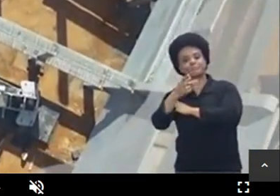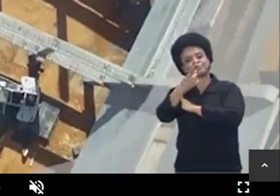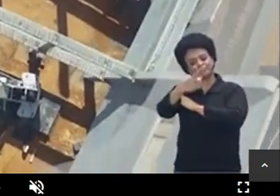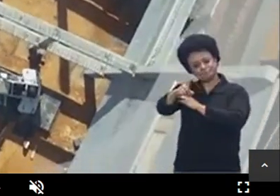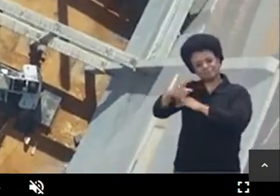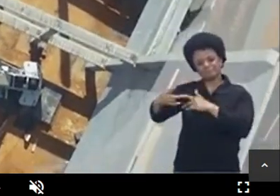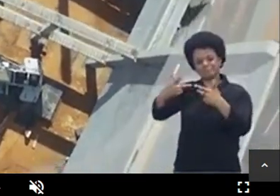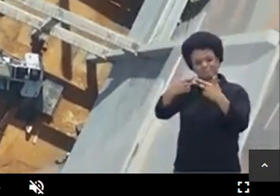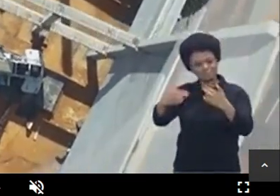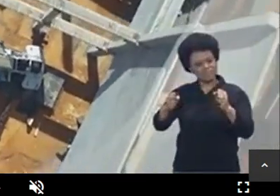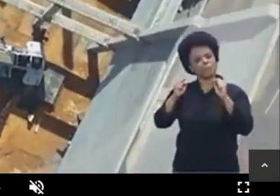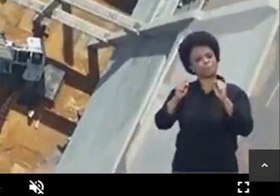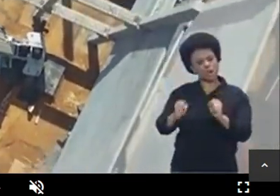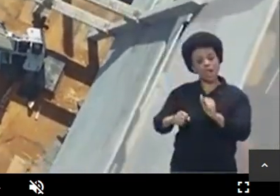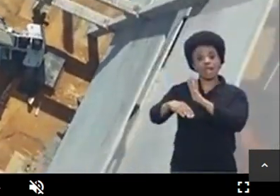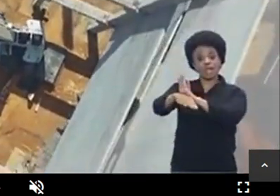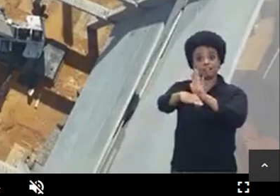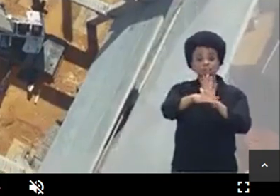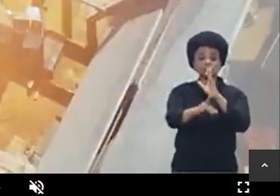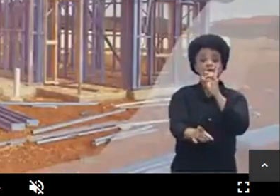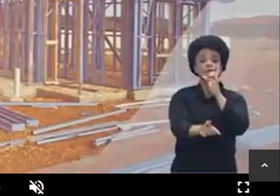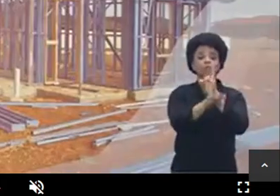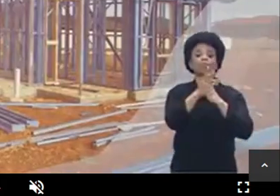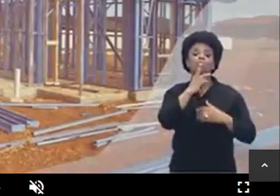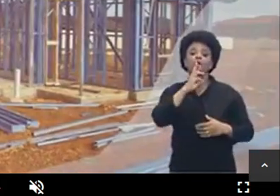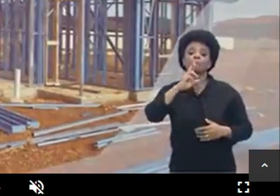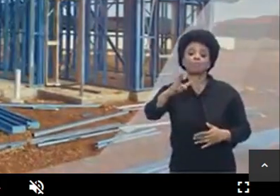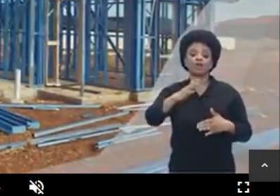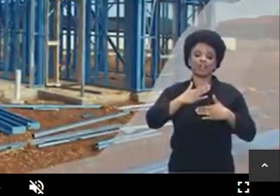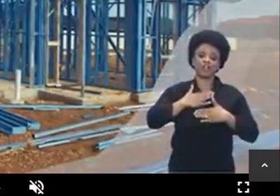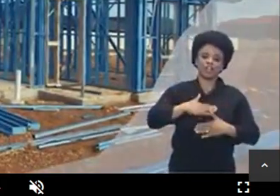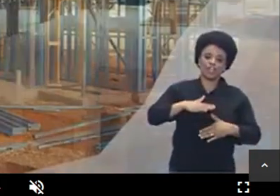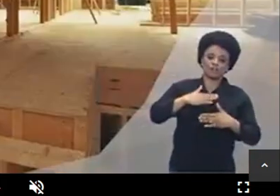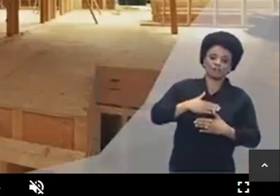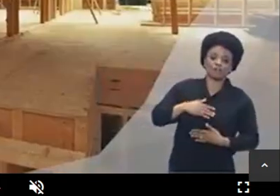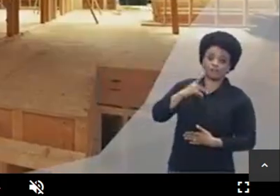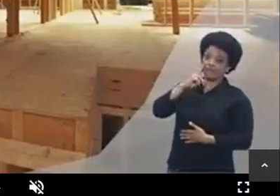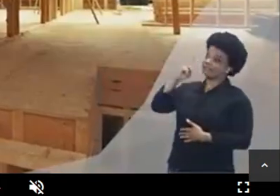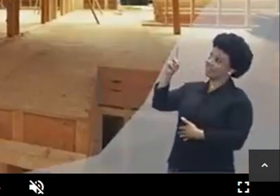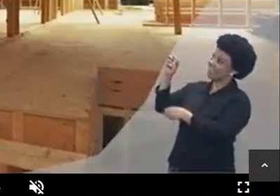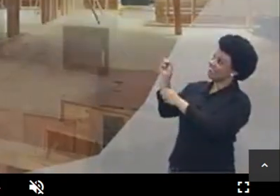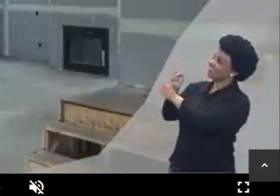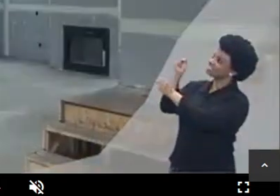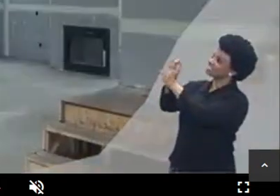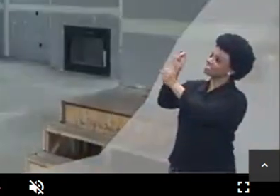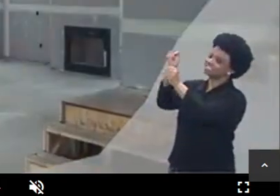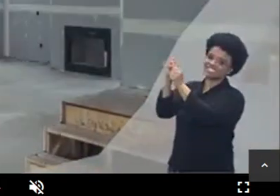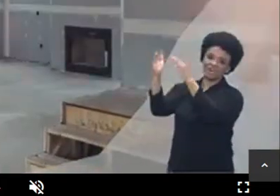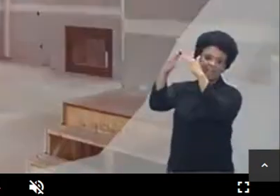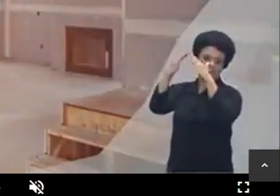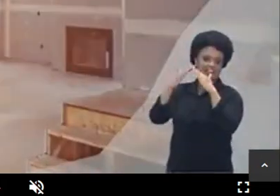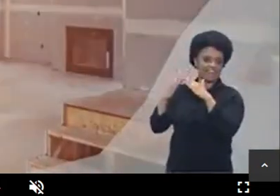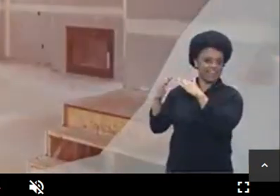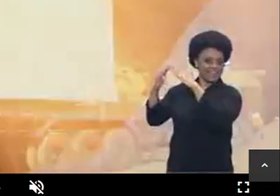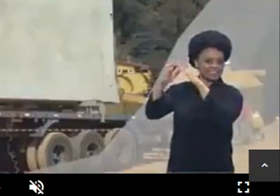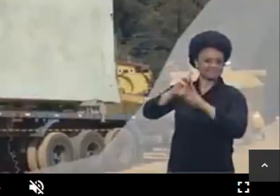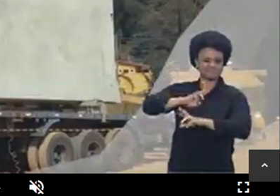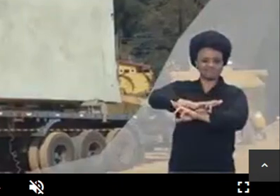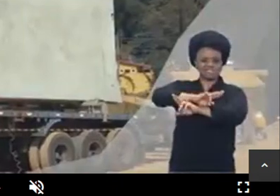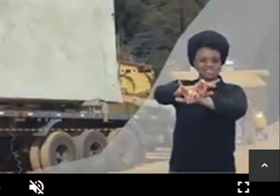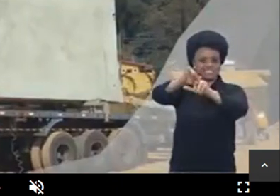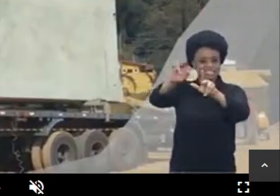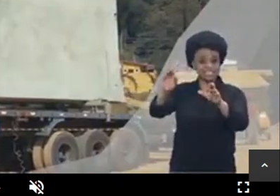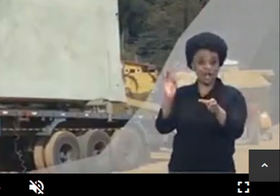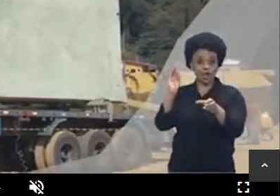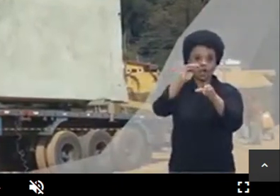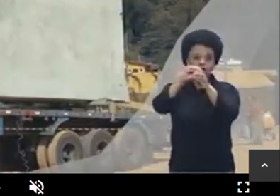podem compor possíveis soluções de conforto, como o steel frame, o wood frame e o drywall. E colocar tudo